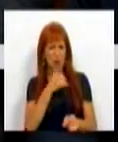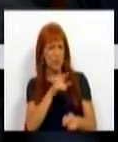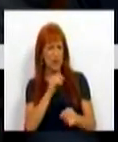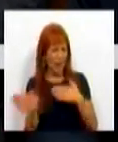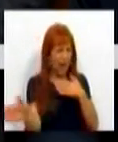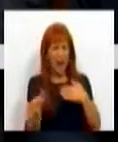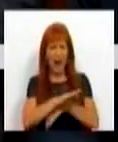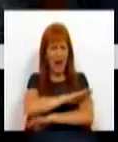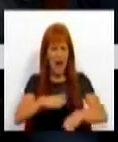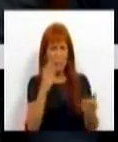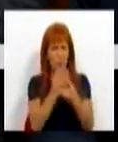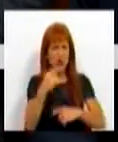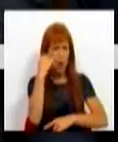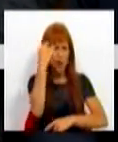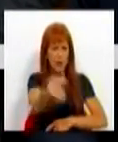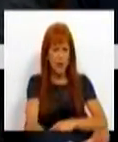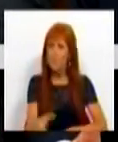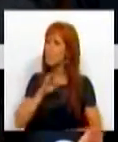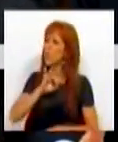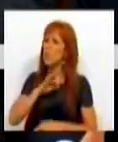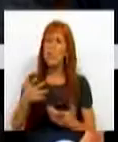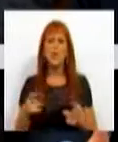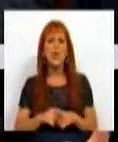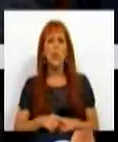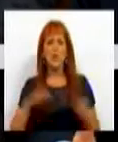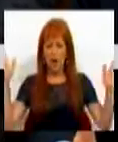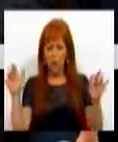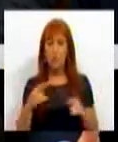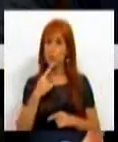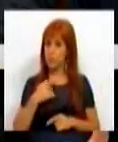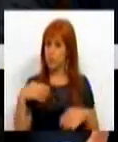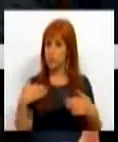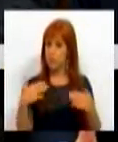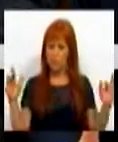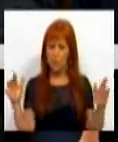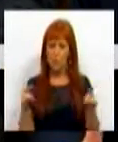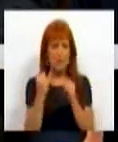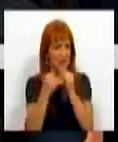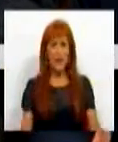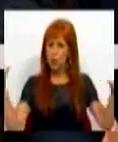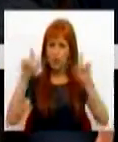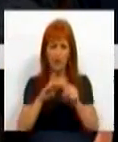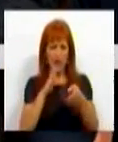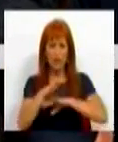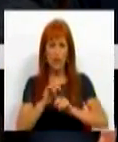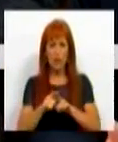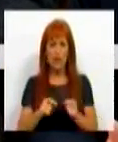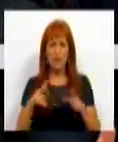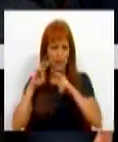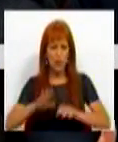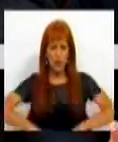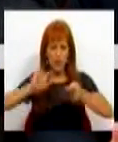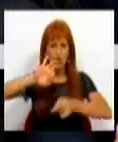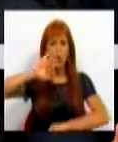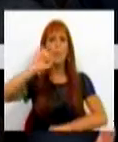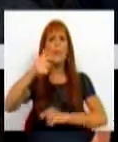de acabar com as escolas de turismo? Os senhores reduziram de forma dramática a inovação através da investigação e desenvolvimento do PIB,